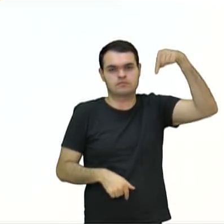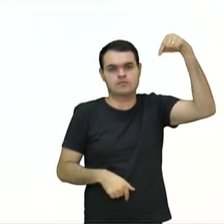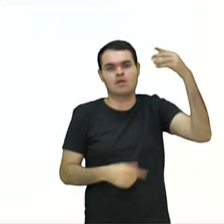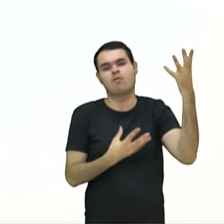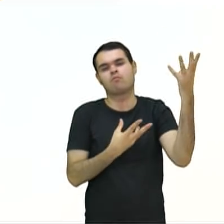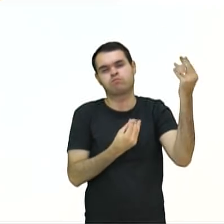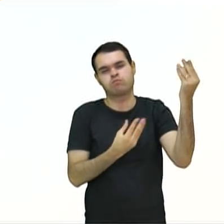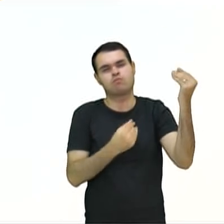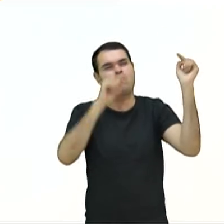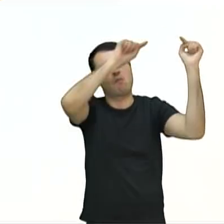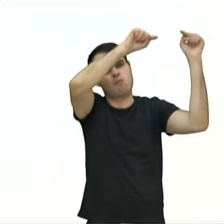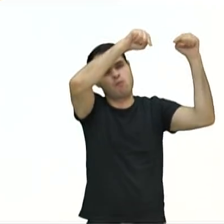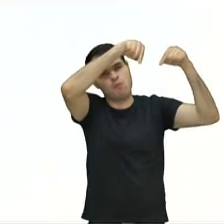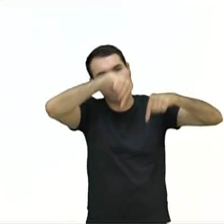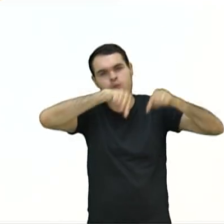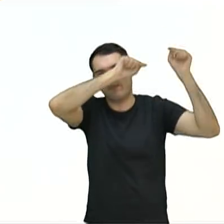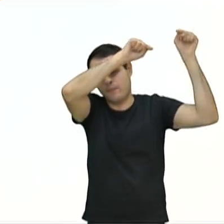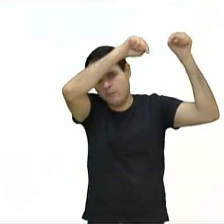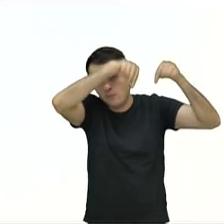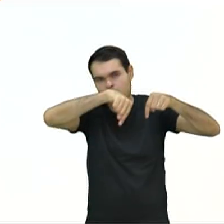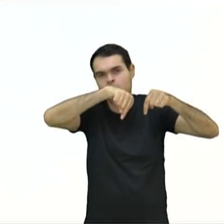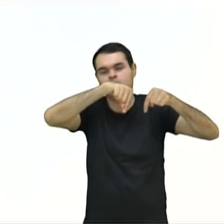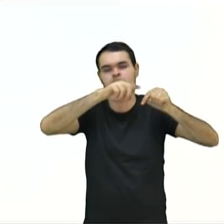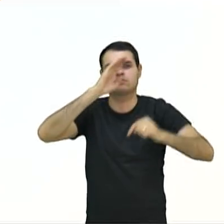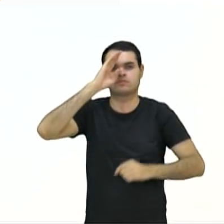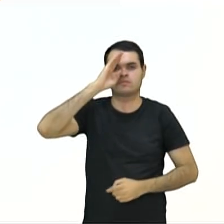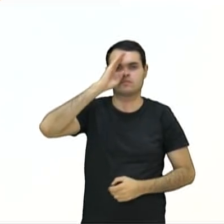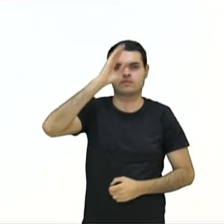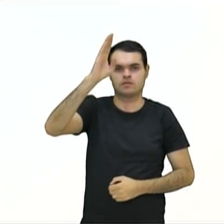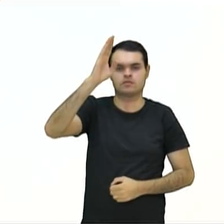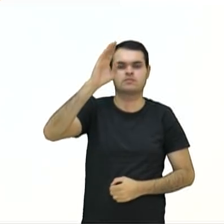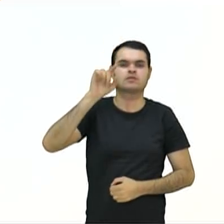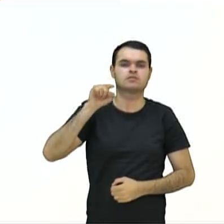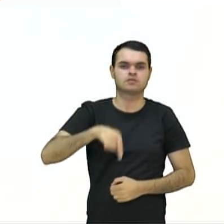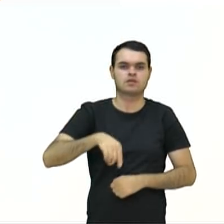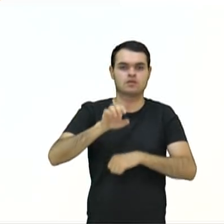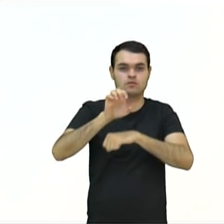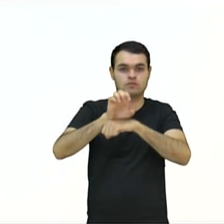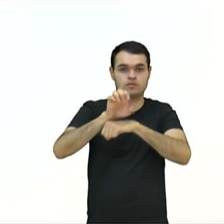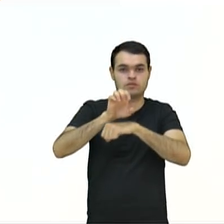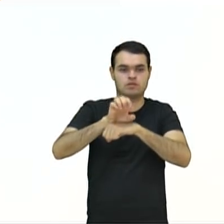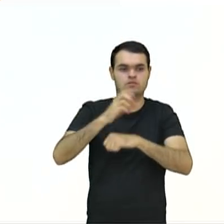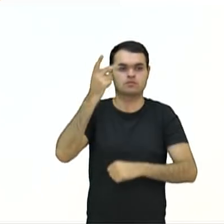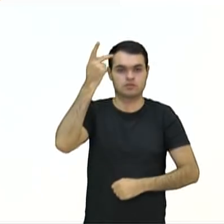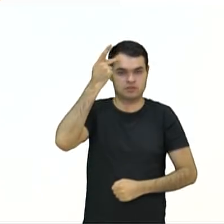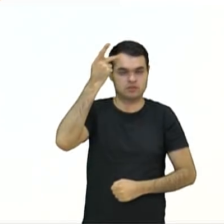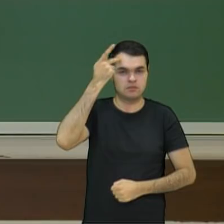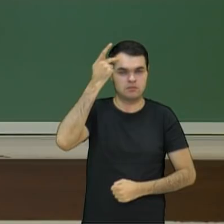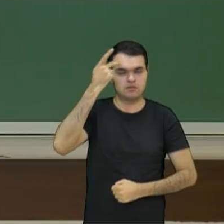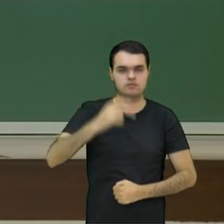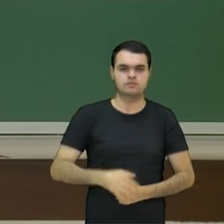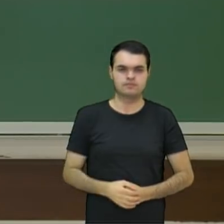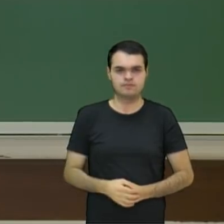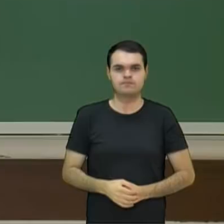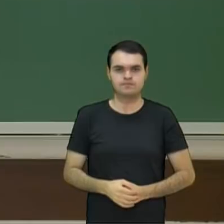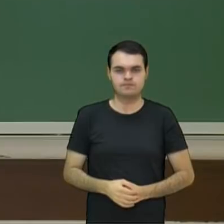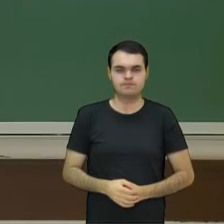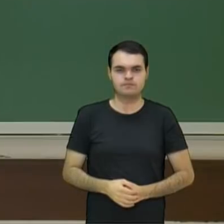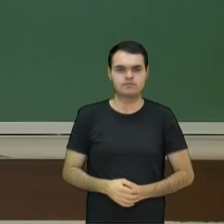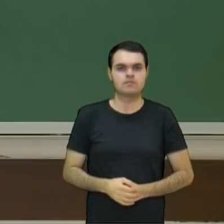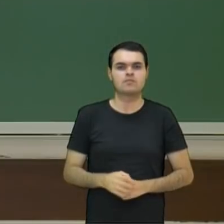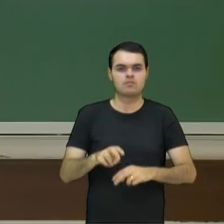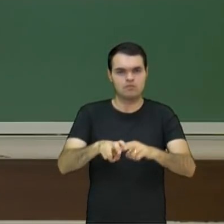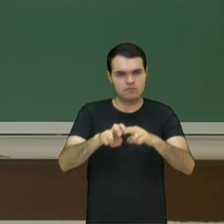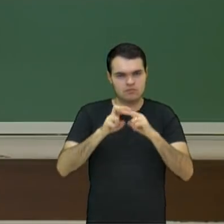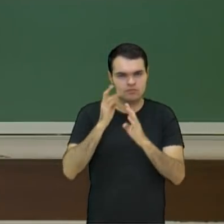né, de migrações em direção principalmente ao estado de São Paulo. Ele é, por causa